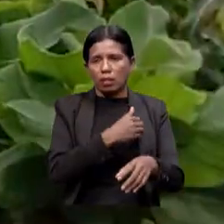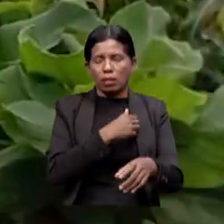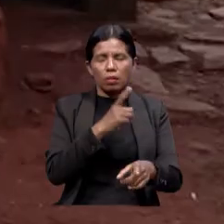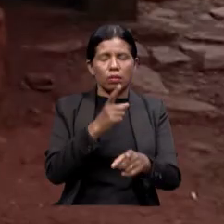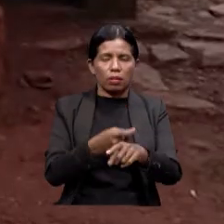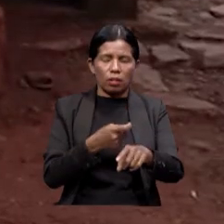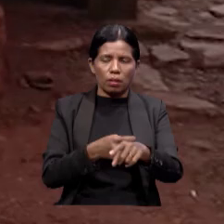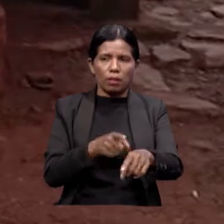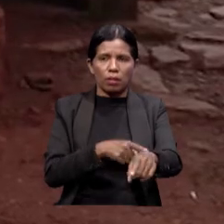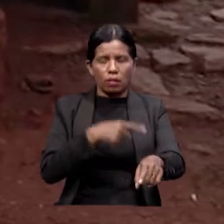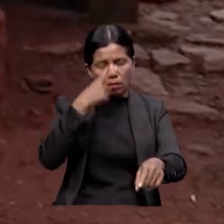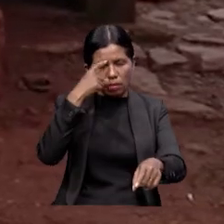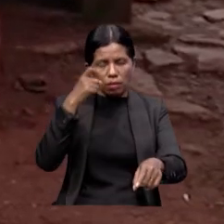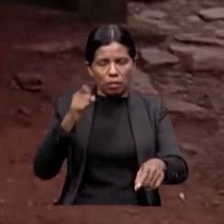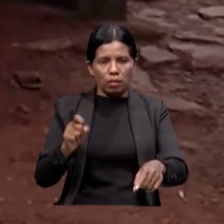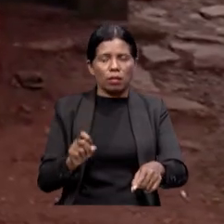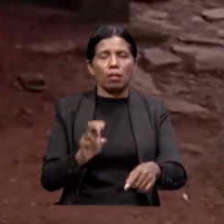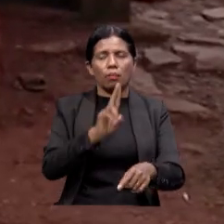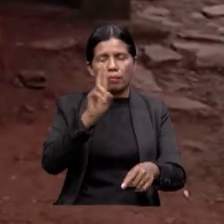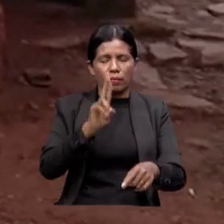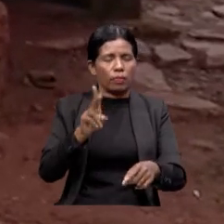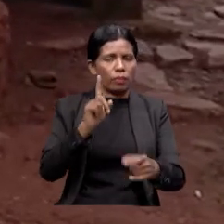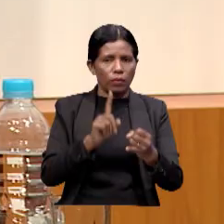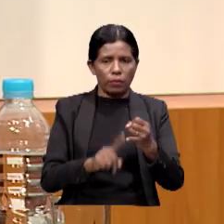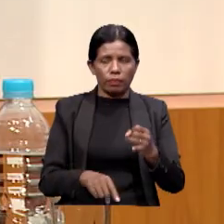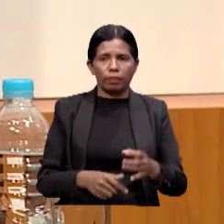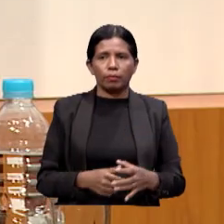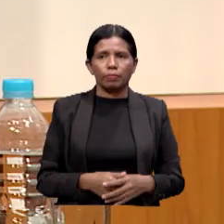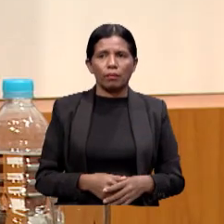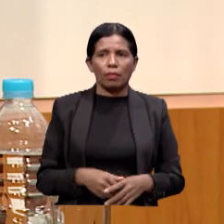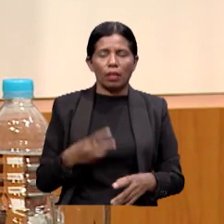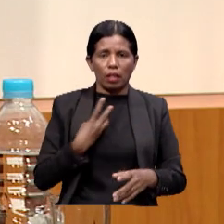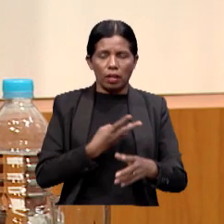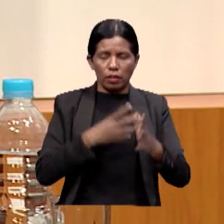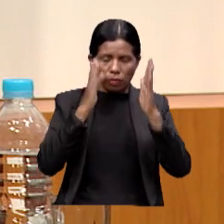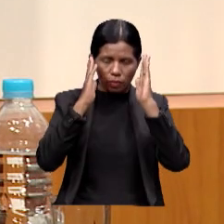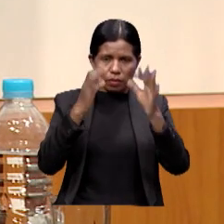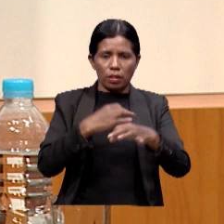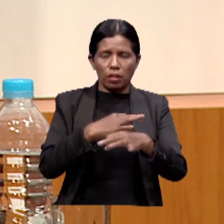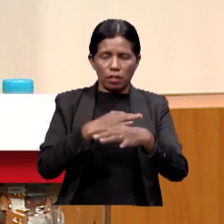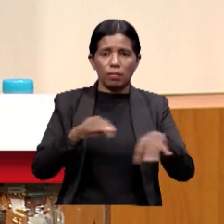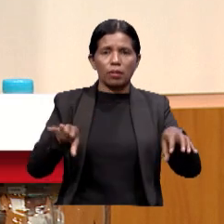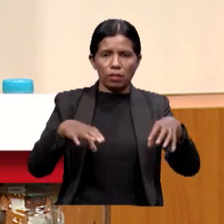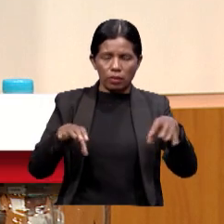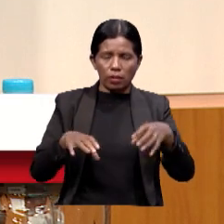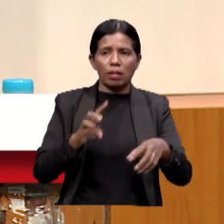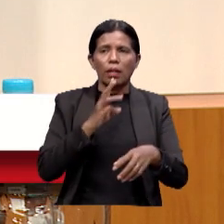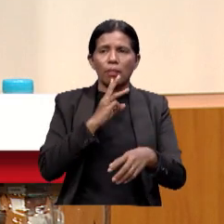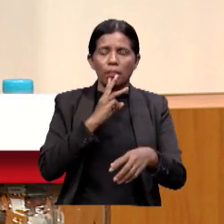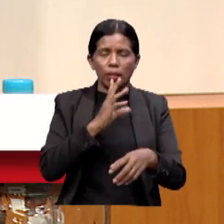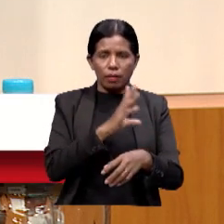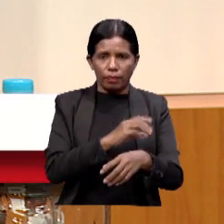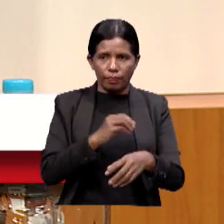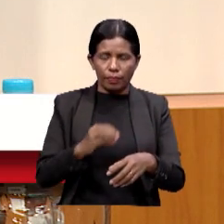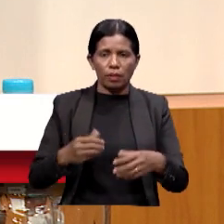tempo naru, tamba gestão menos. Ita fokus ba haro prasa manutenção ba iten sistema B no saneamento sirim